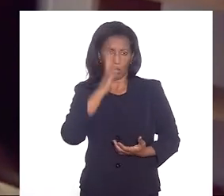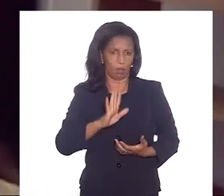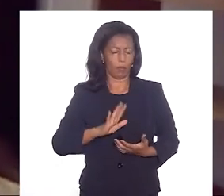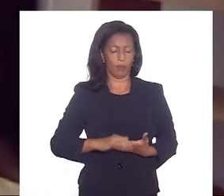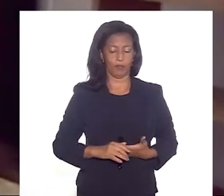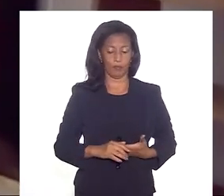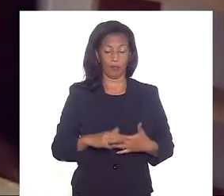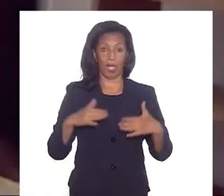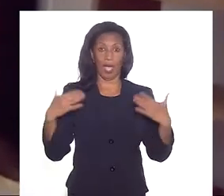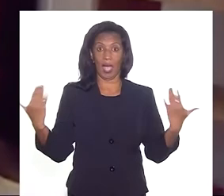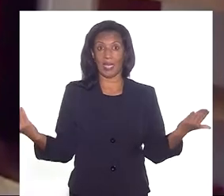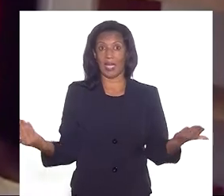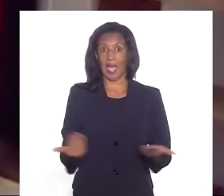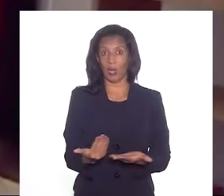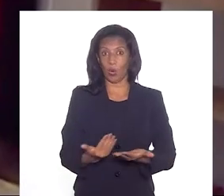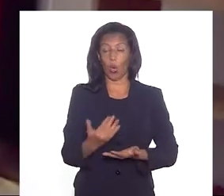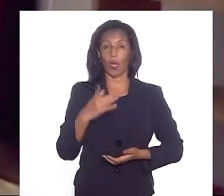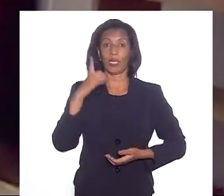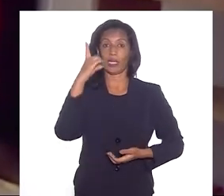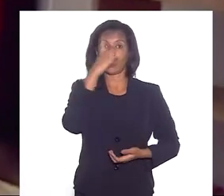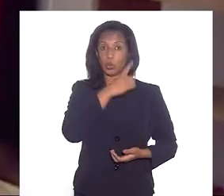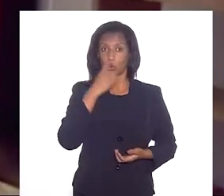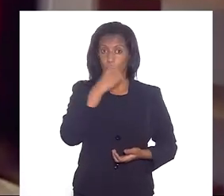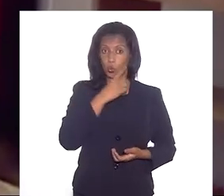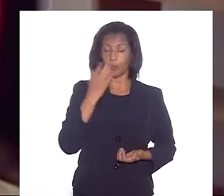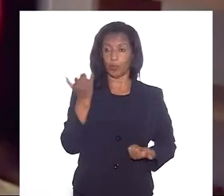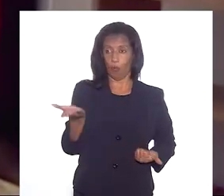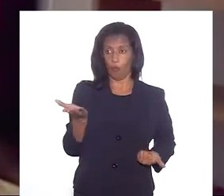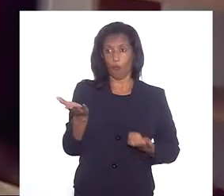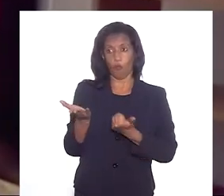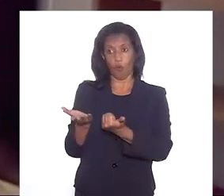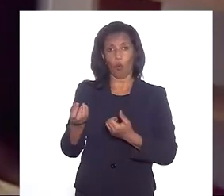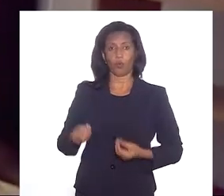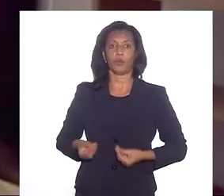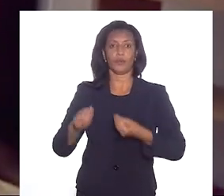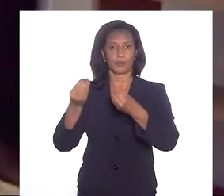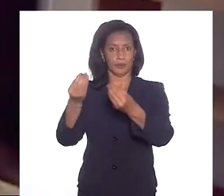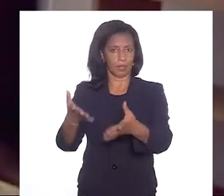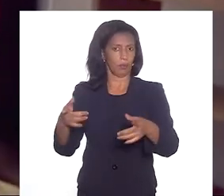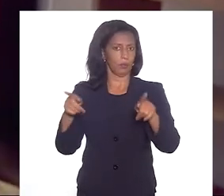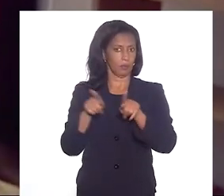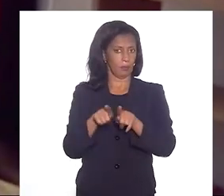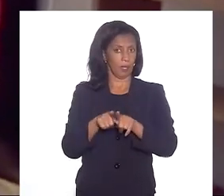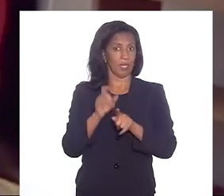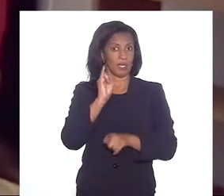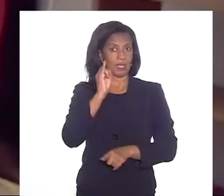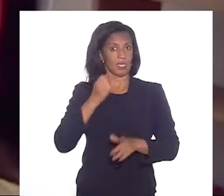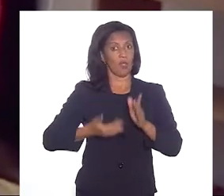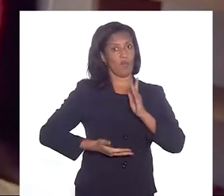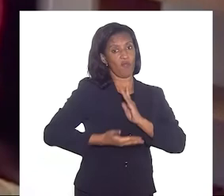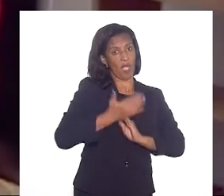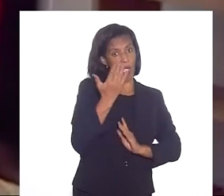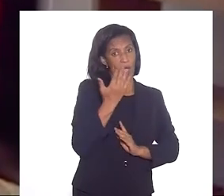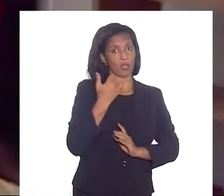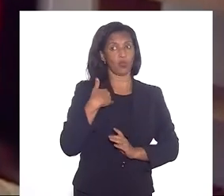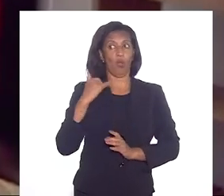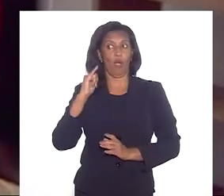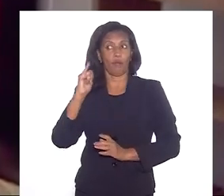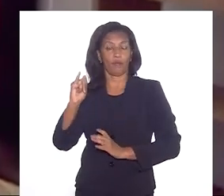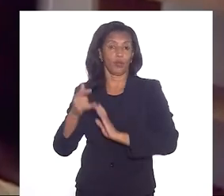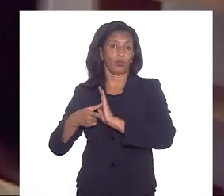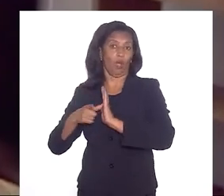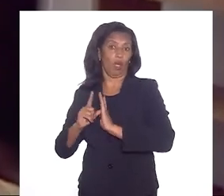lembro. Agora vou entregar no domingo. Tem vezes que eu entrego na sexta. Se eu viajo, aviso